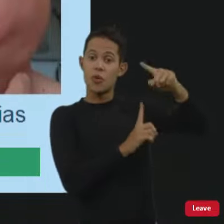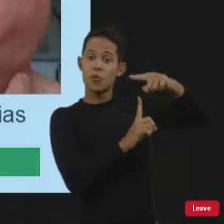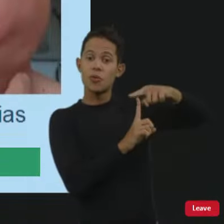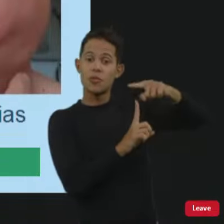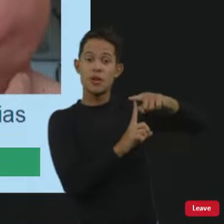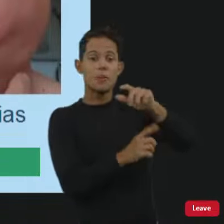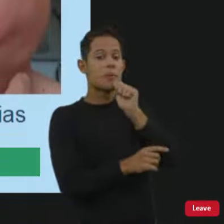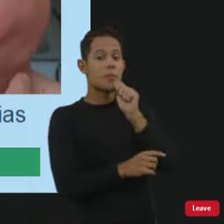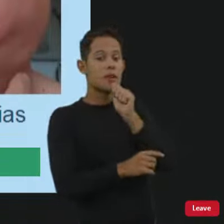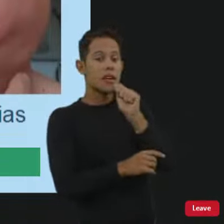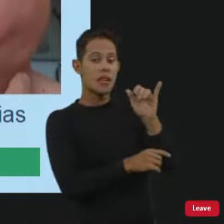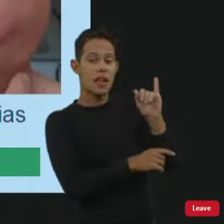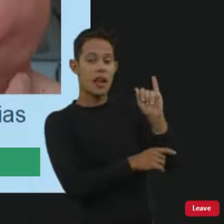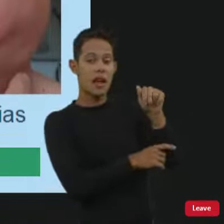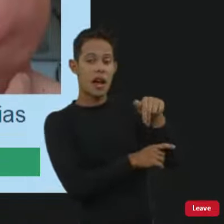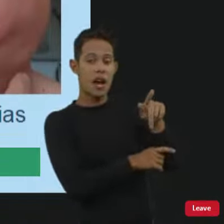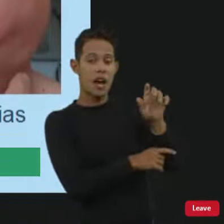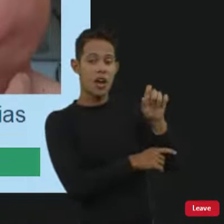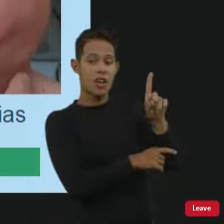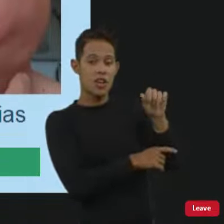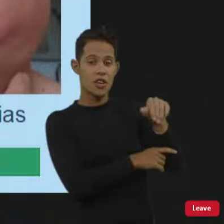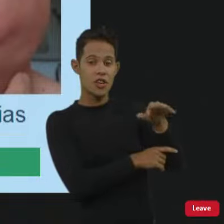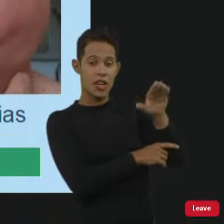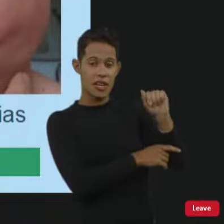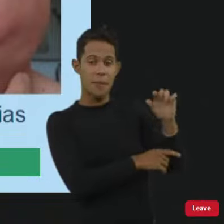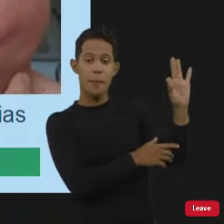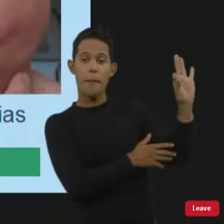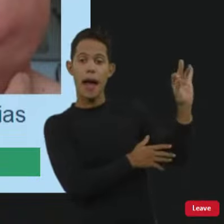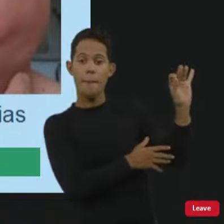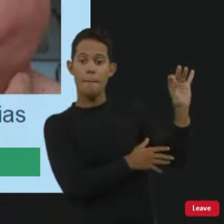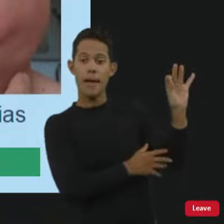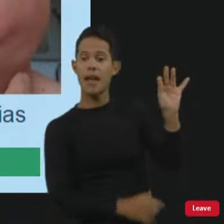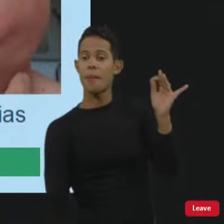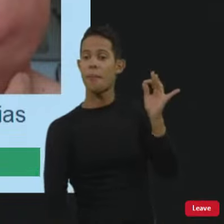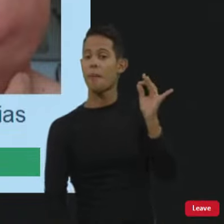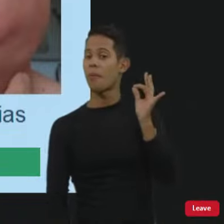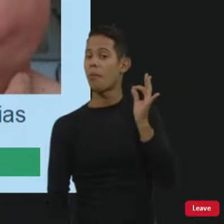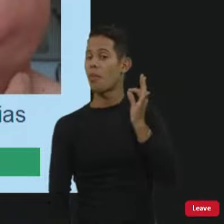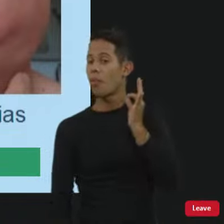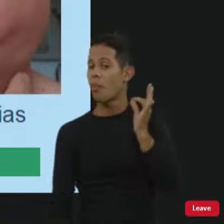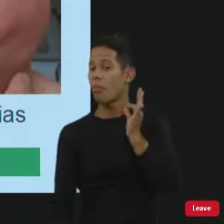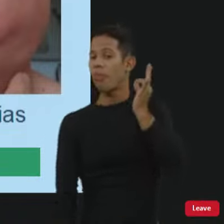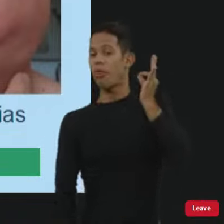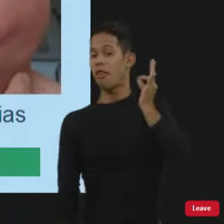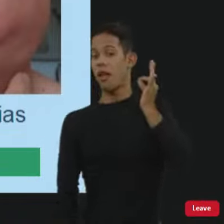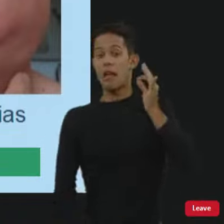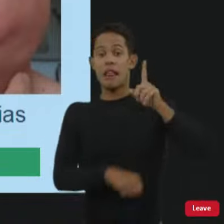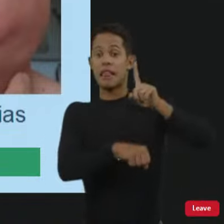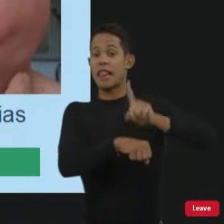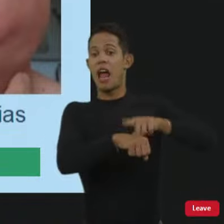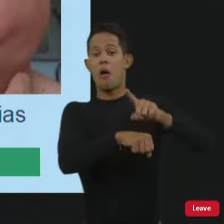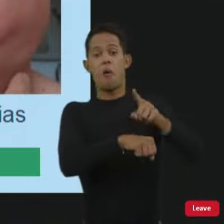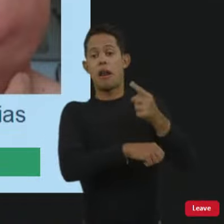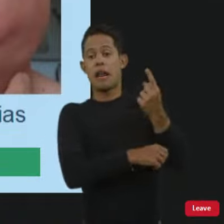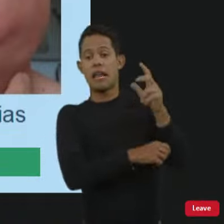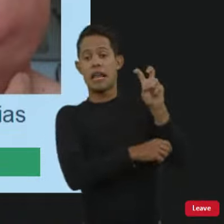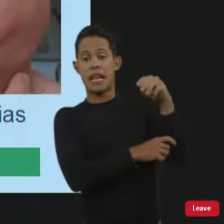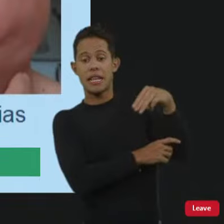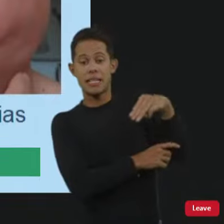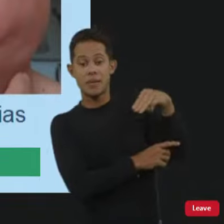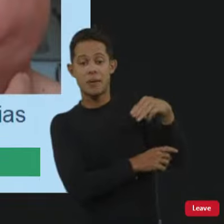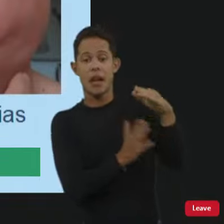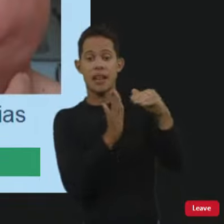uma ferroada de abelha, que aquilo ali, a hora que teve a ferroada, em 15, 20 minutos, atinge o auge, né, o